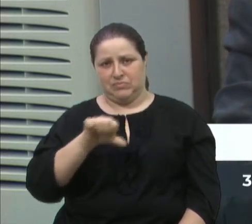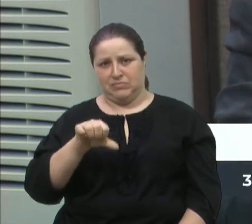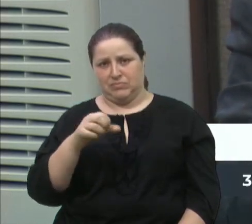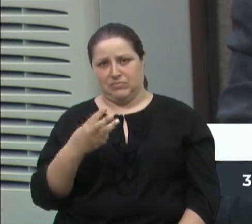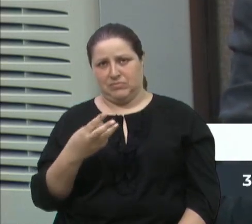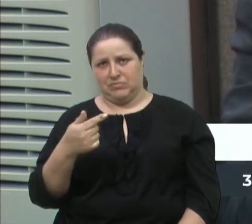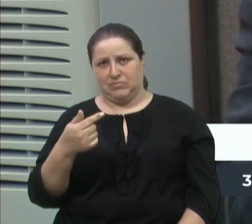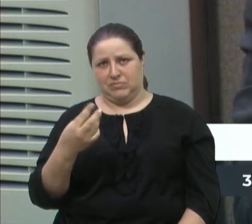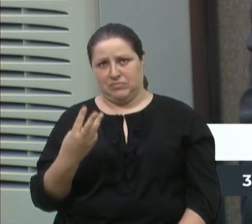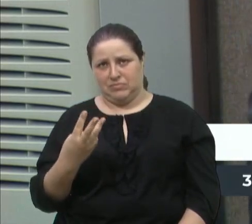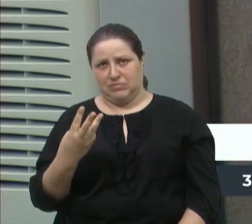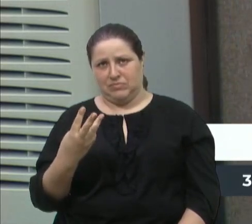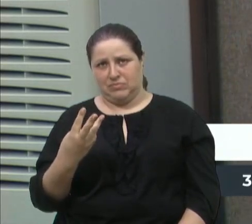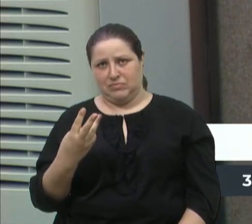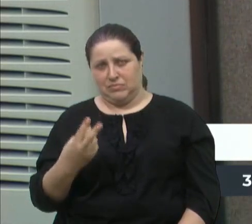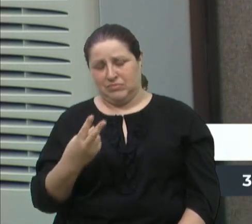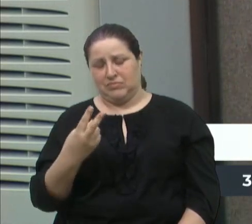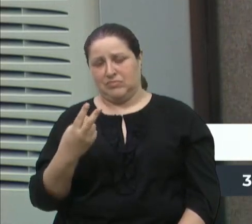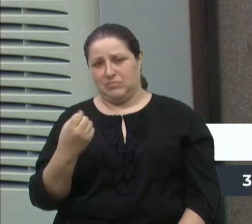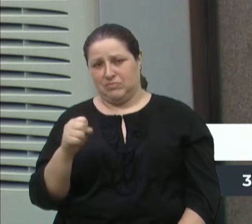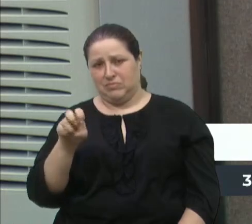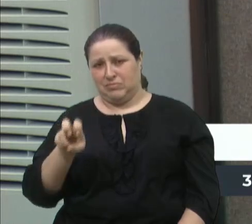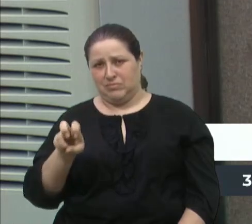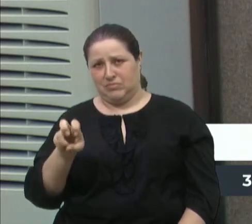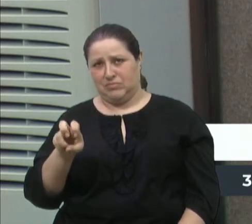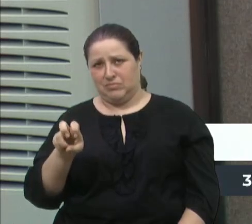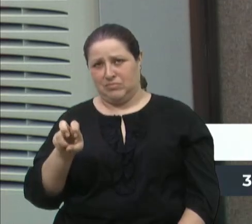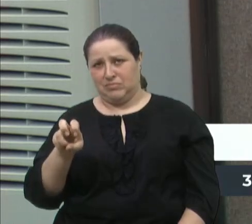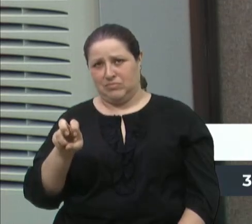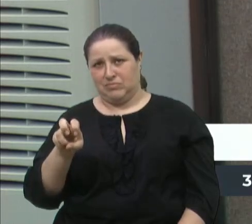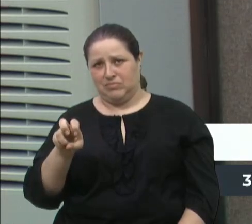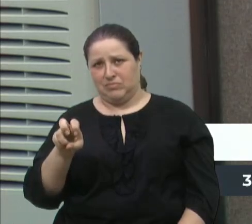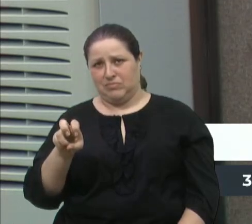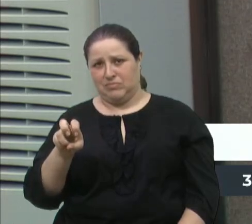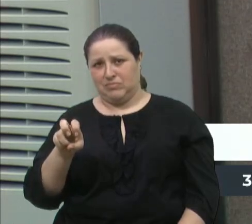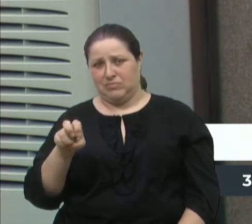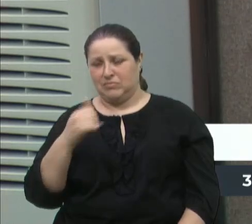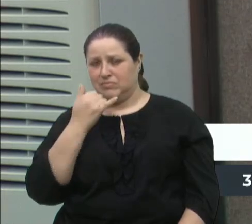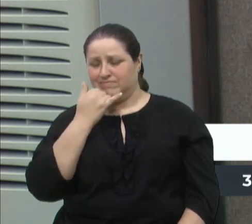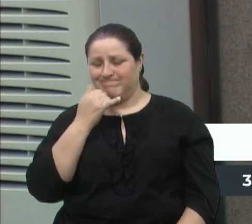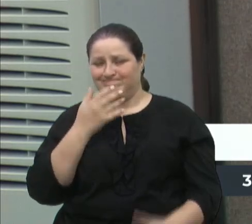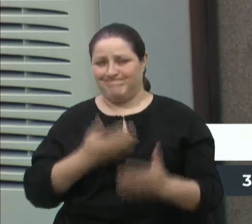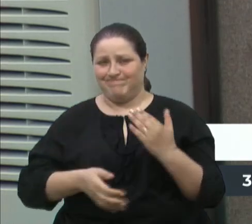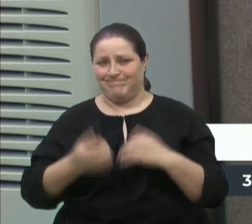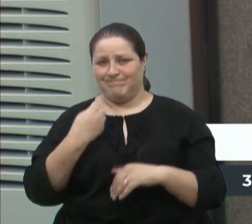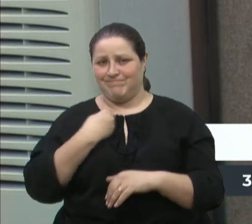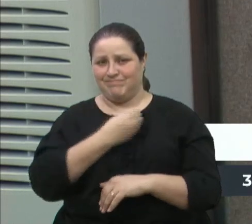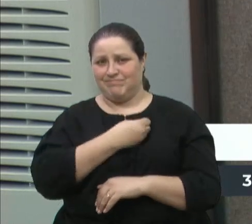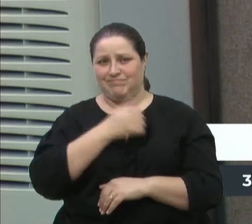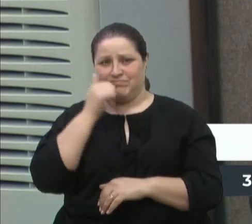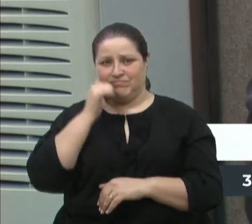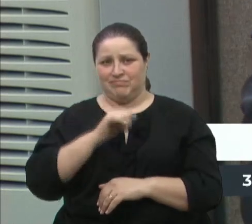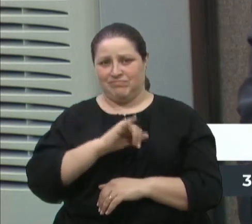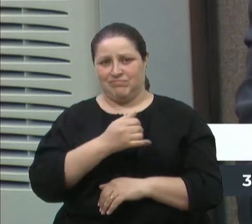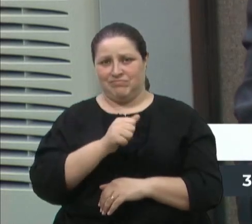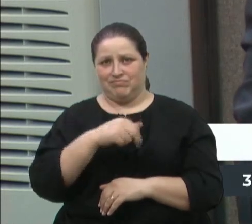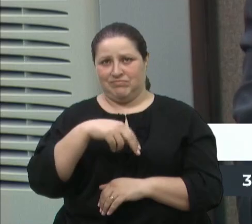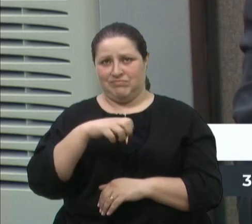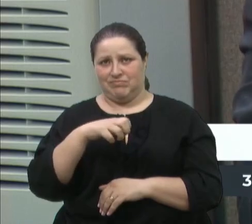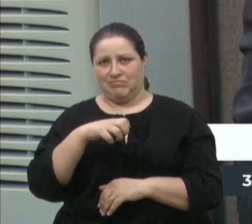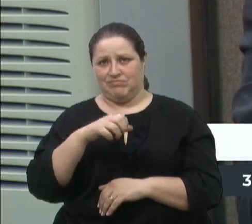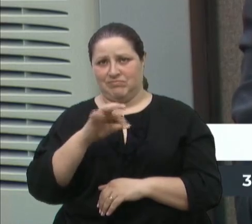99372-8551, diretamente com a diretora da escola, Janete Gonçalves Welter, ou no e-mail